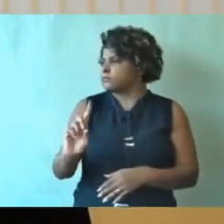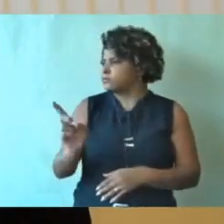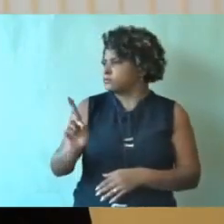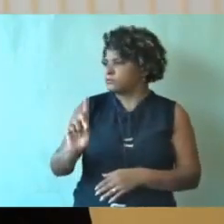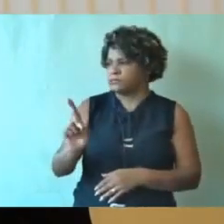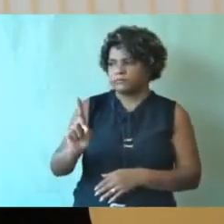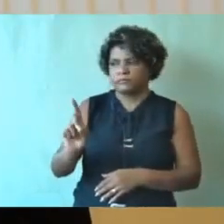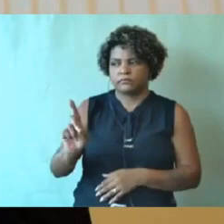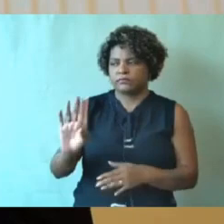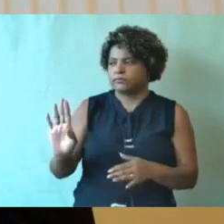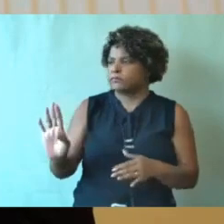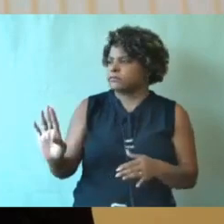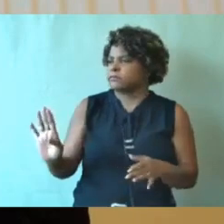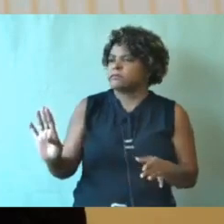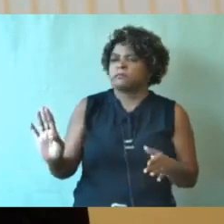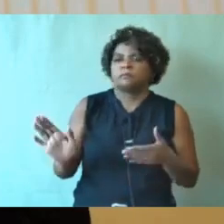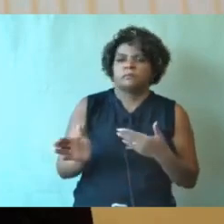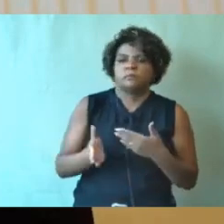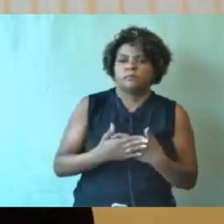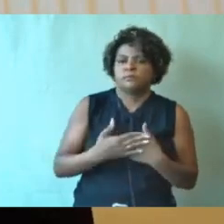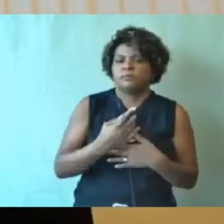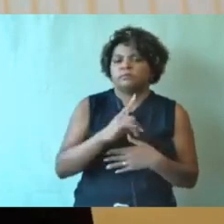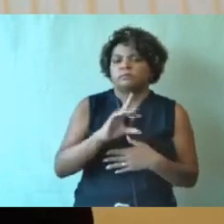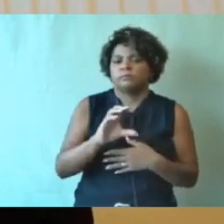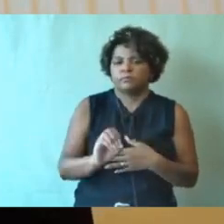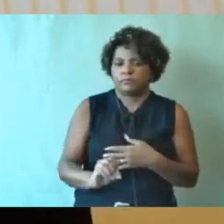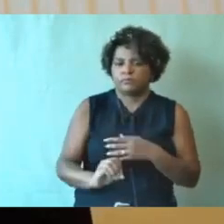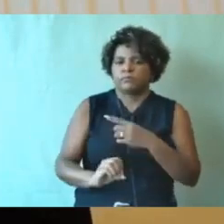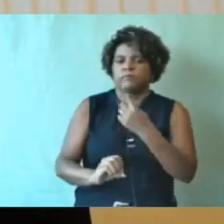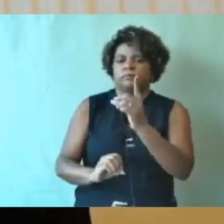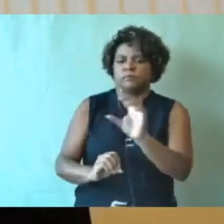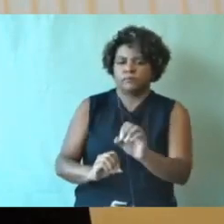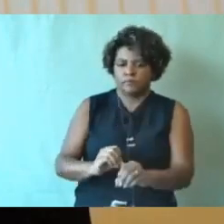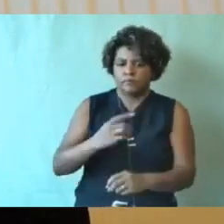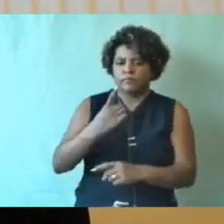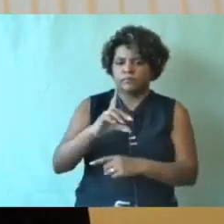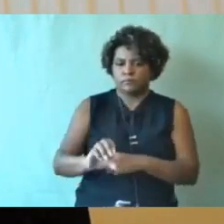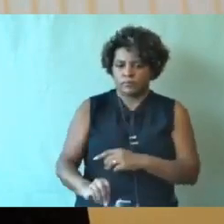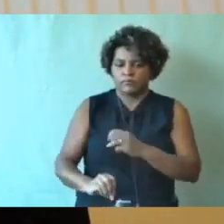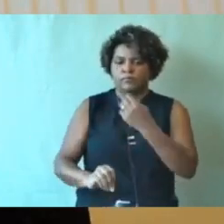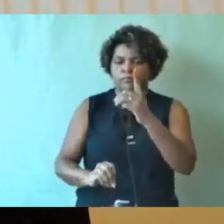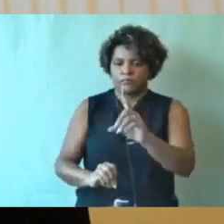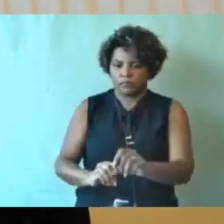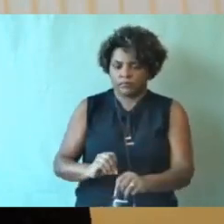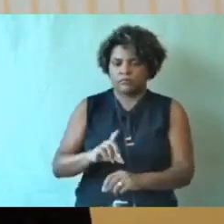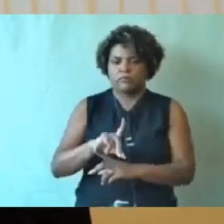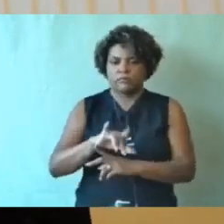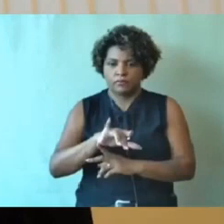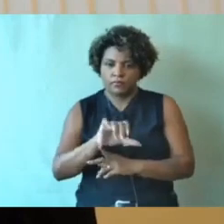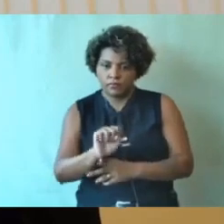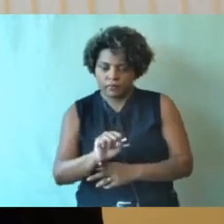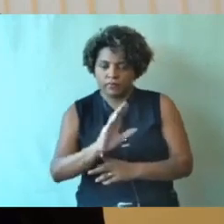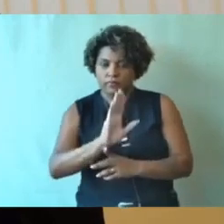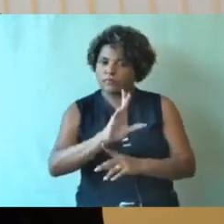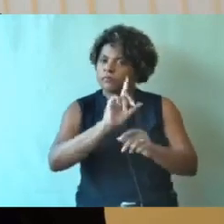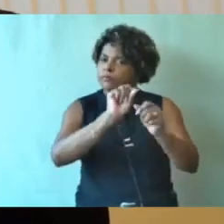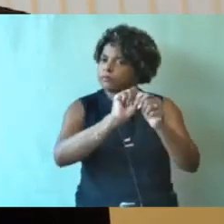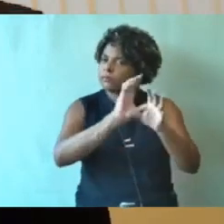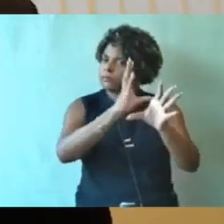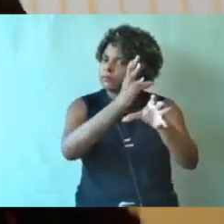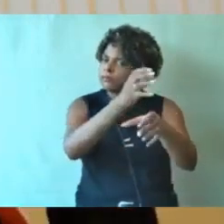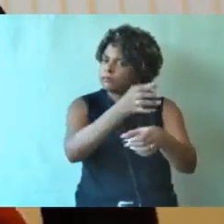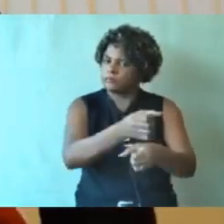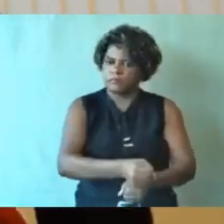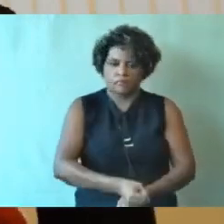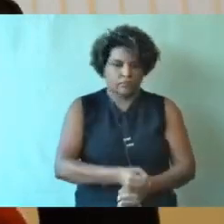períodos de 10 em 10 dias. Ok, né? A CCT. Demora mais do dinheiro, mas os cálculos já estão feitos. Então, daqui o sufoco no caixa da gente,